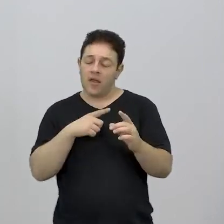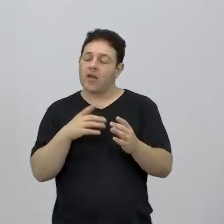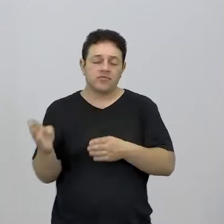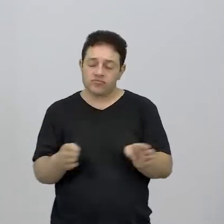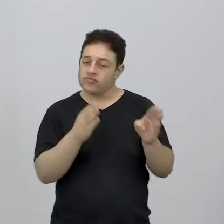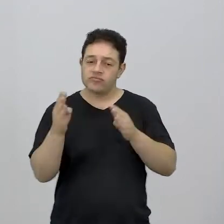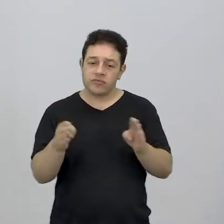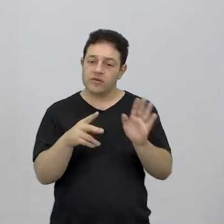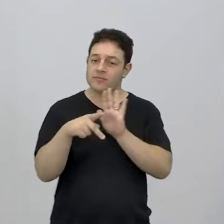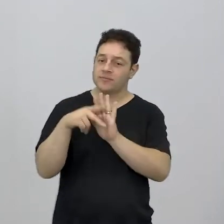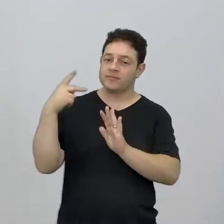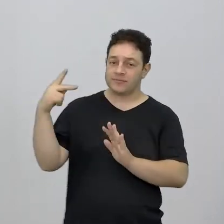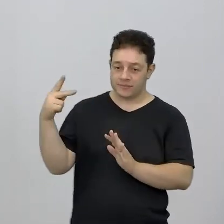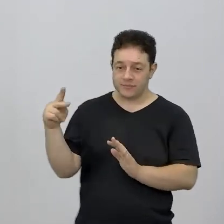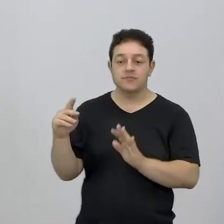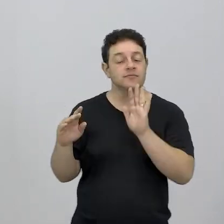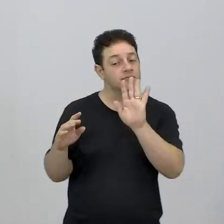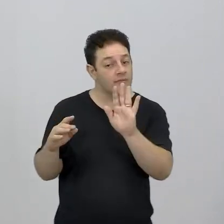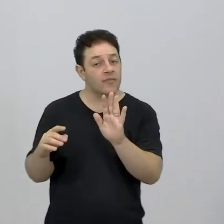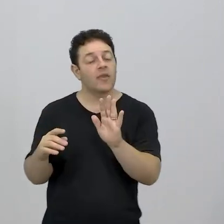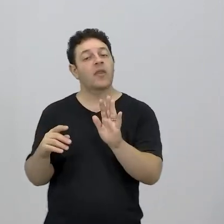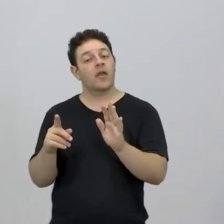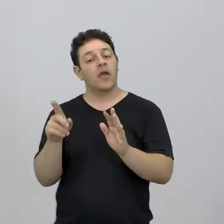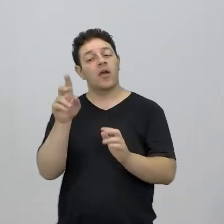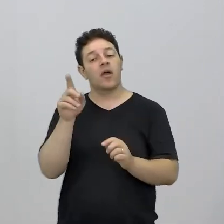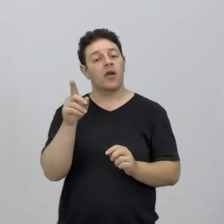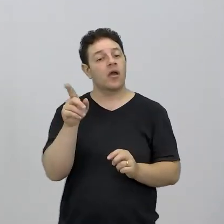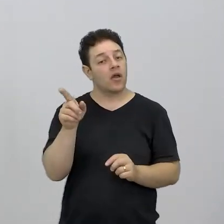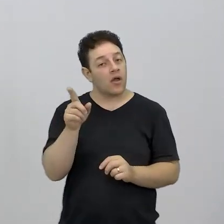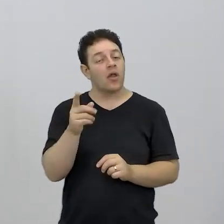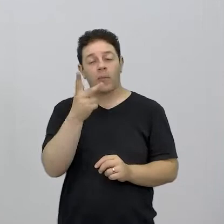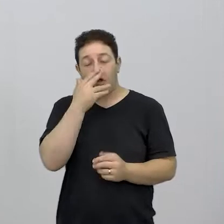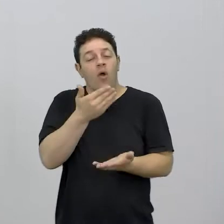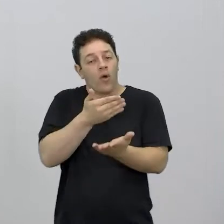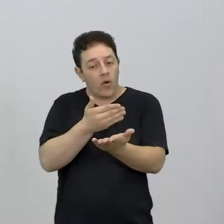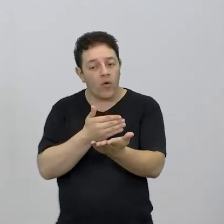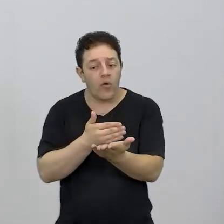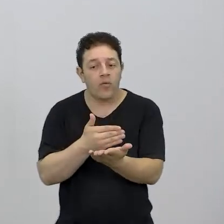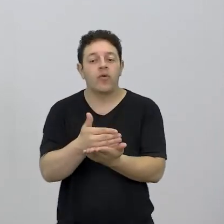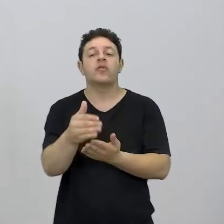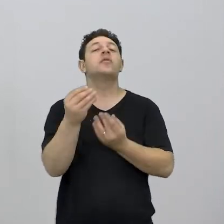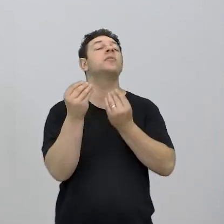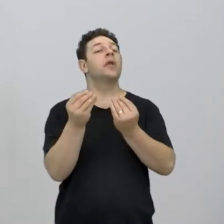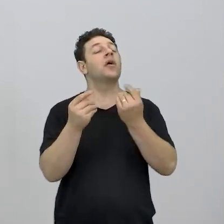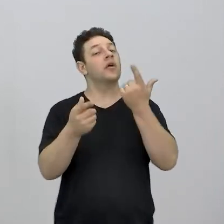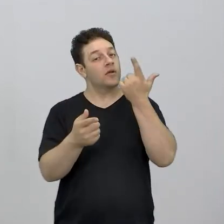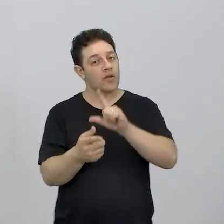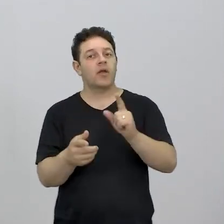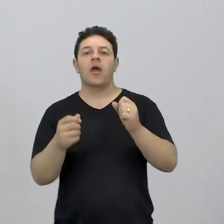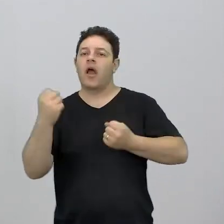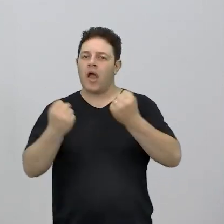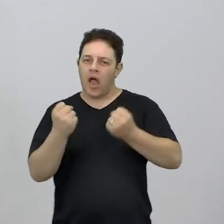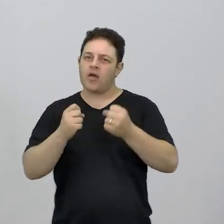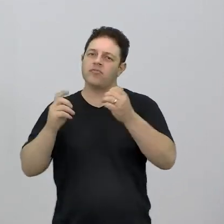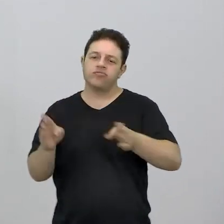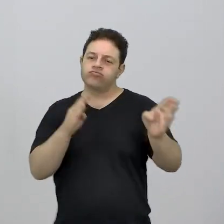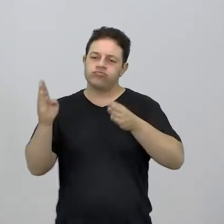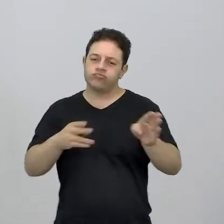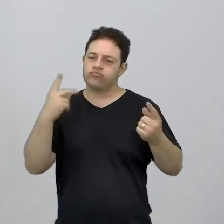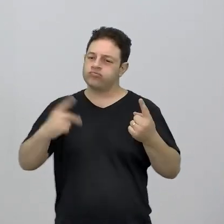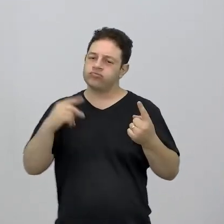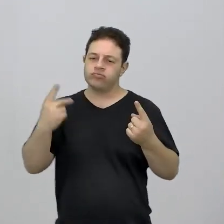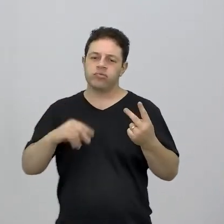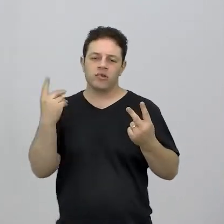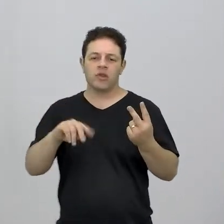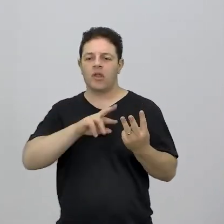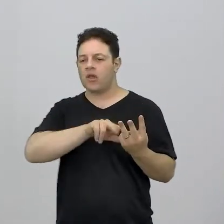aí também, mas que ele usou para adotar, ele adotou, aliás, para justamente produzir carros, né, para